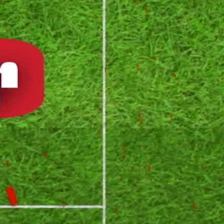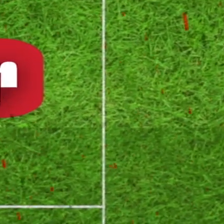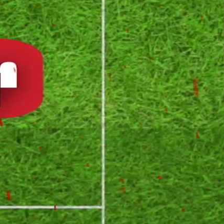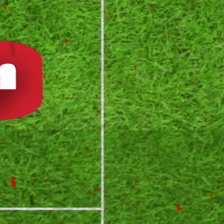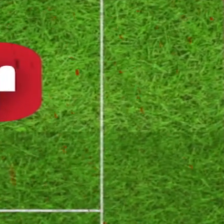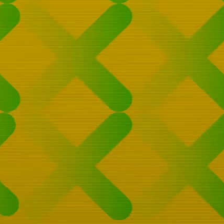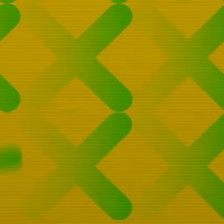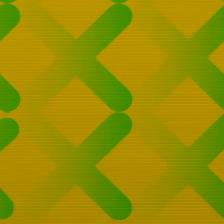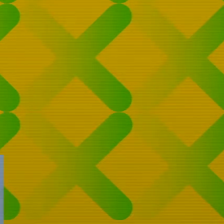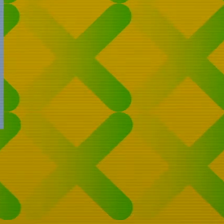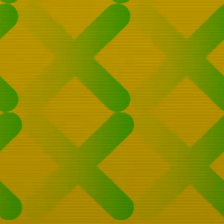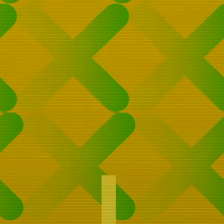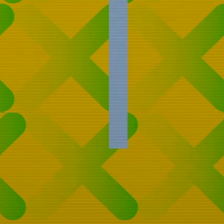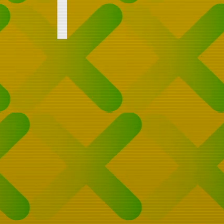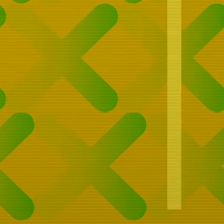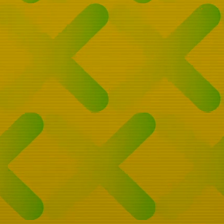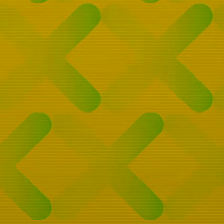casa13.pt.org.br.